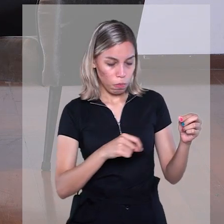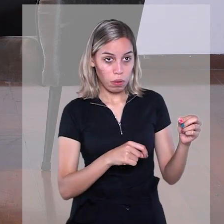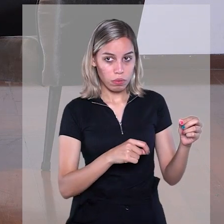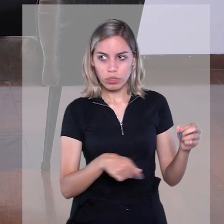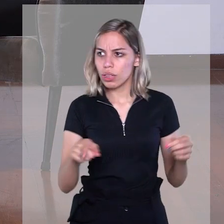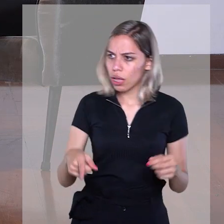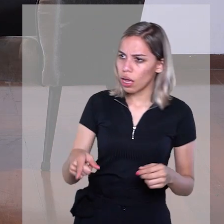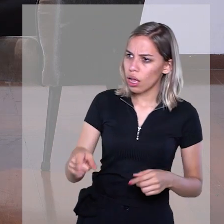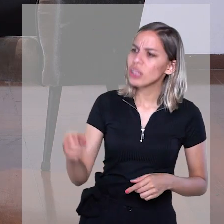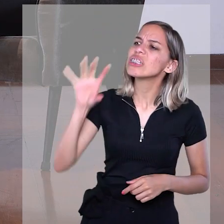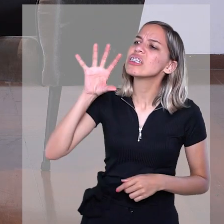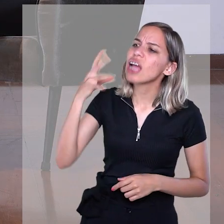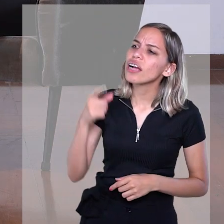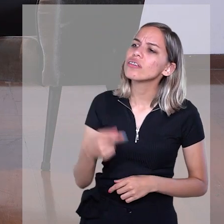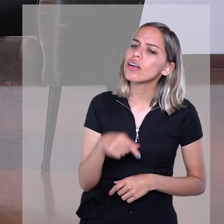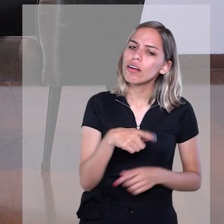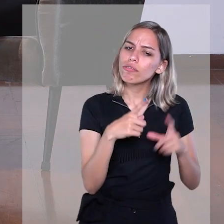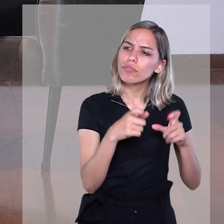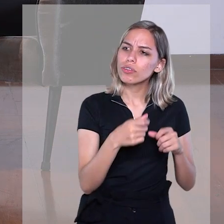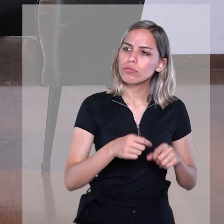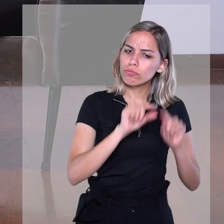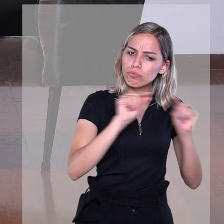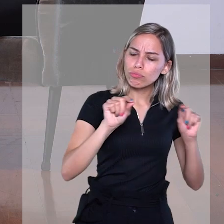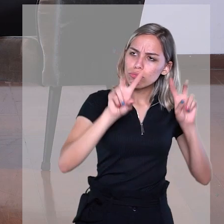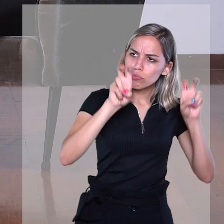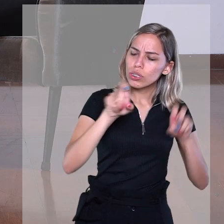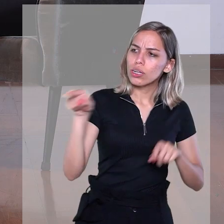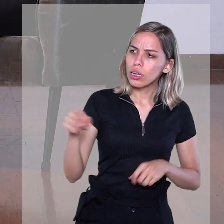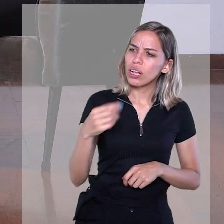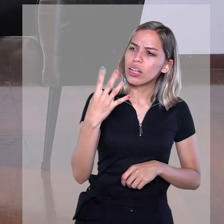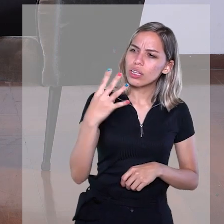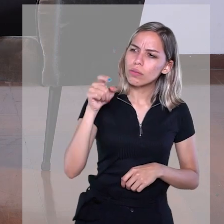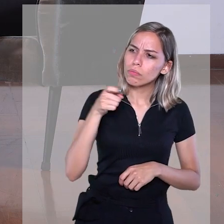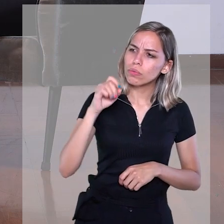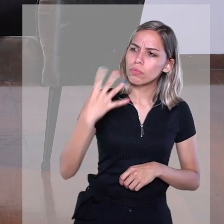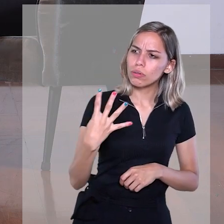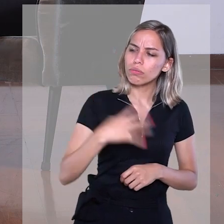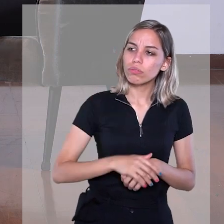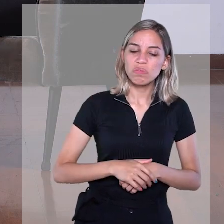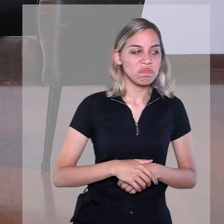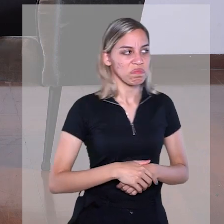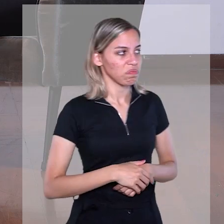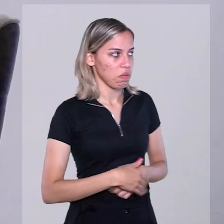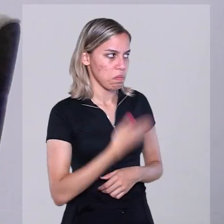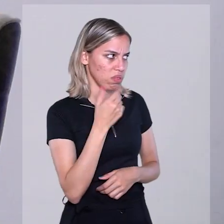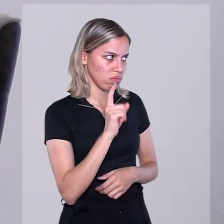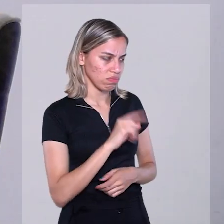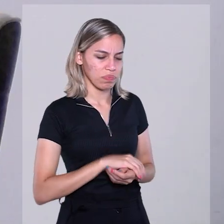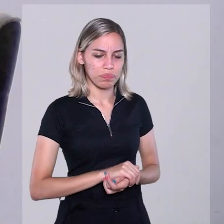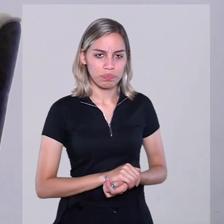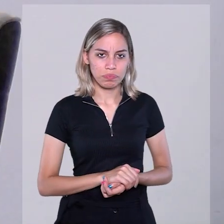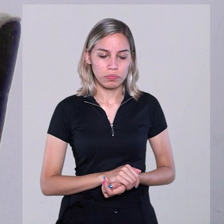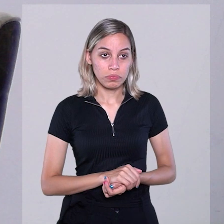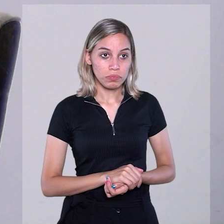vontade de falar, então arruma um título aí. Mas não ia fazer isso. Posso ler o poema? À vontade. A